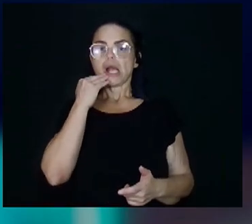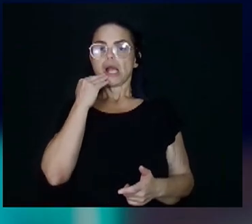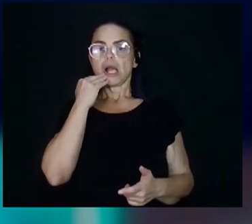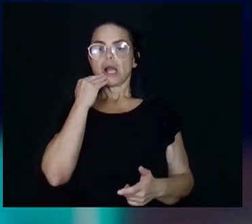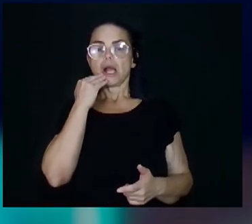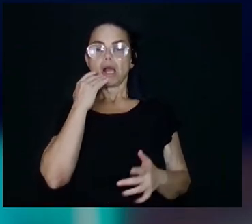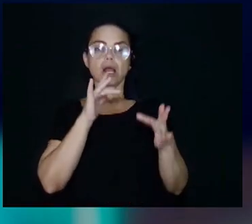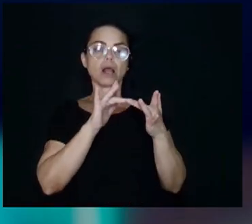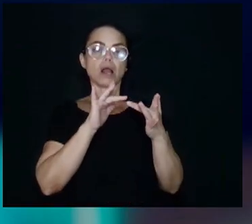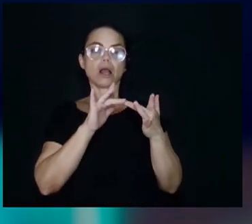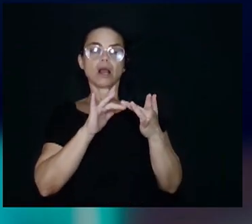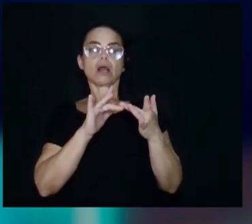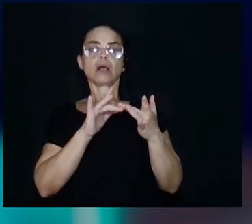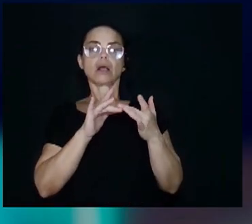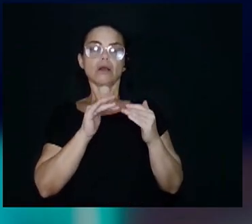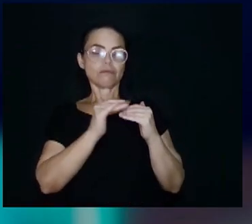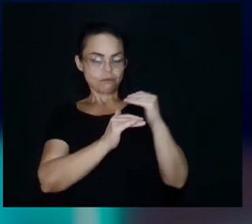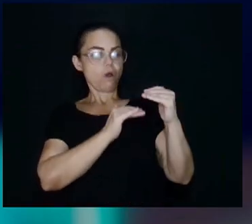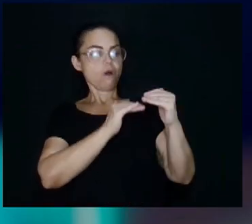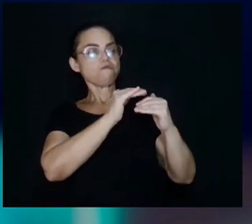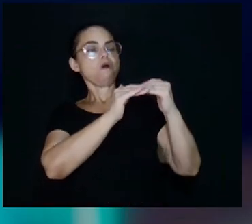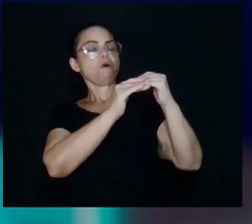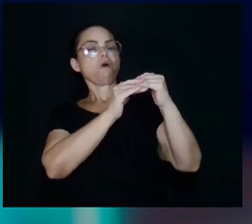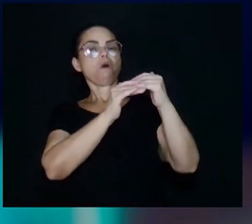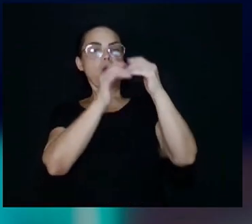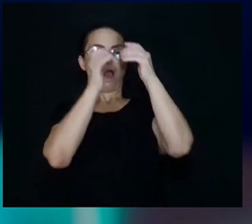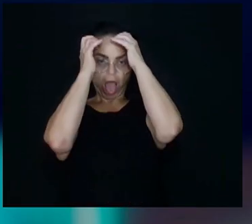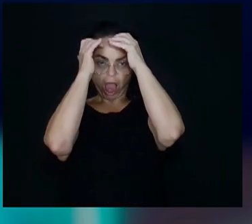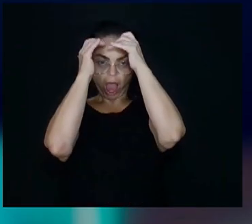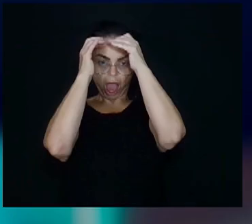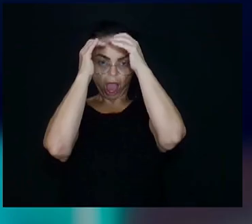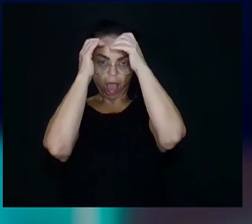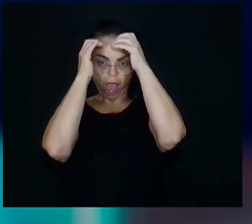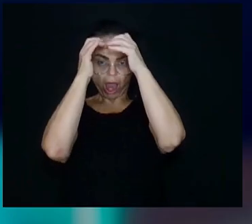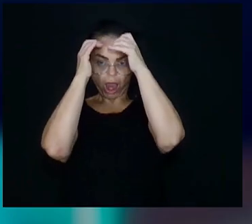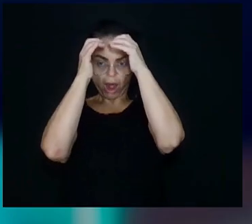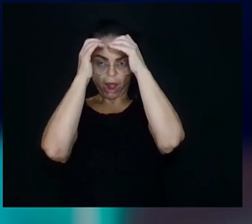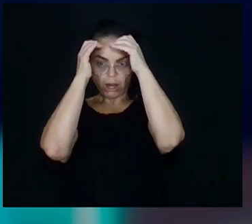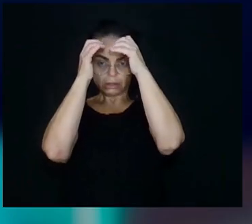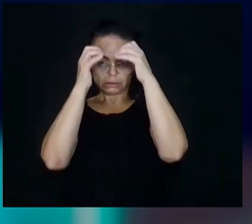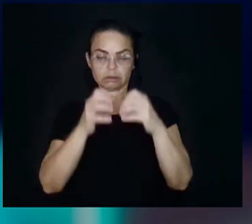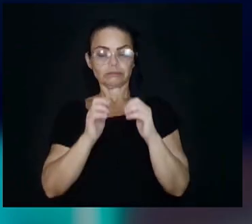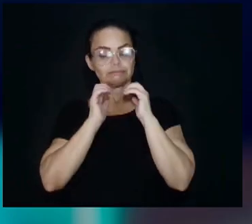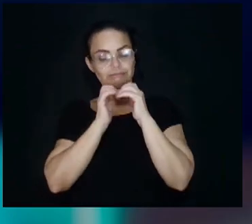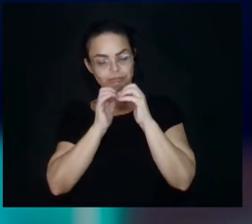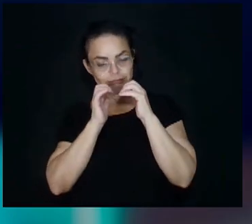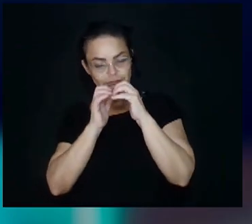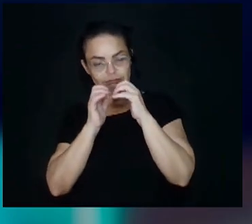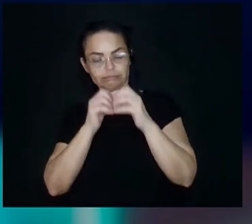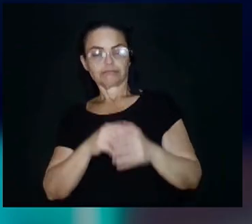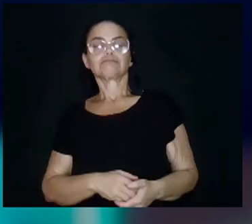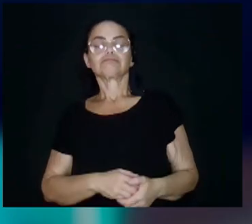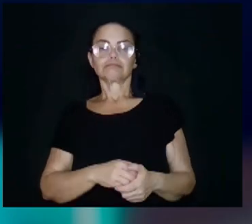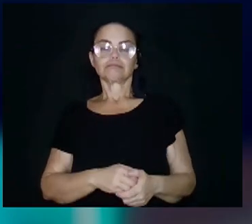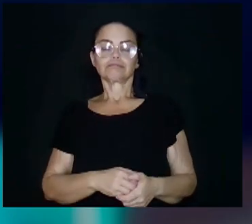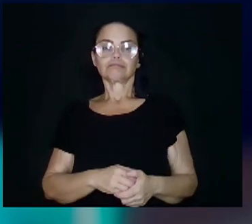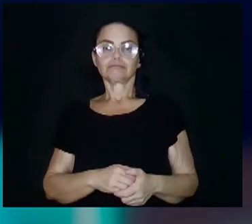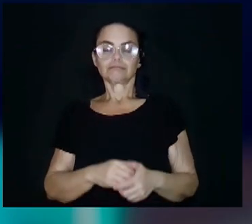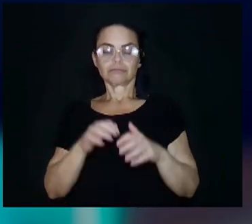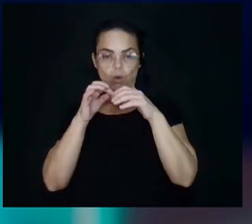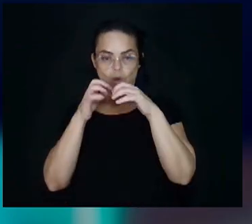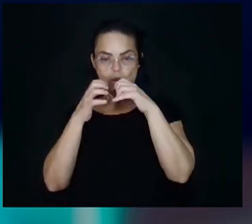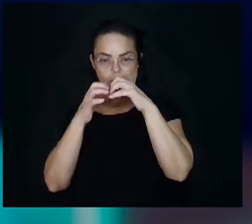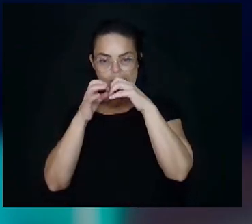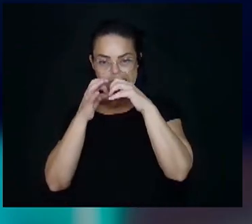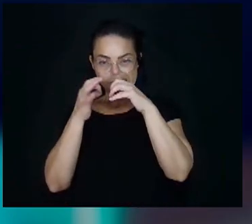ao desenvolvimento do cérebro dessas crianças e alguns neurotransmissores, algumas substâncias